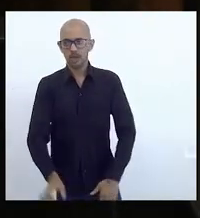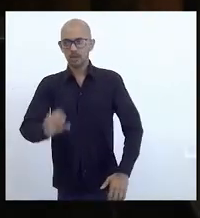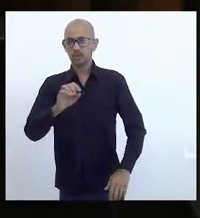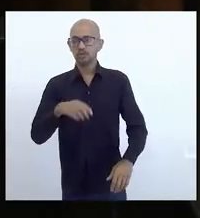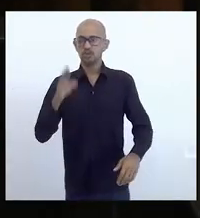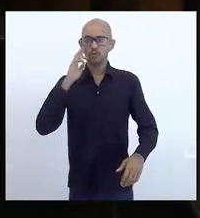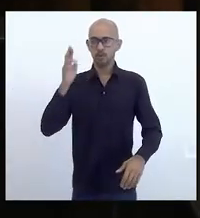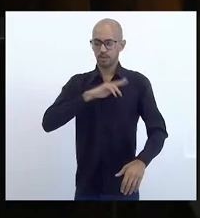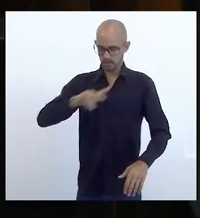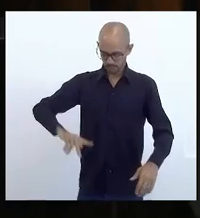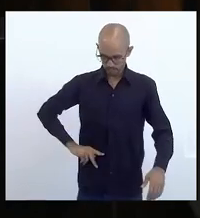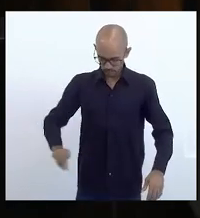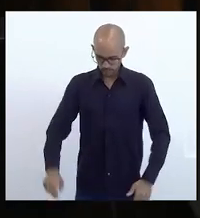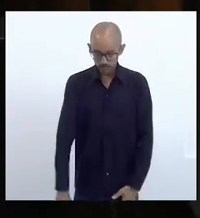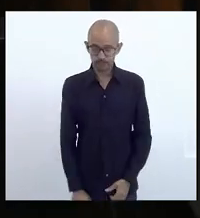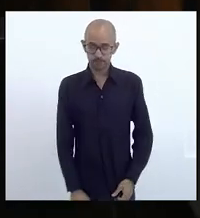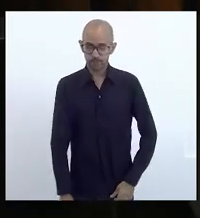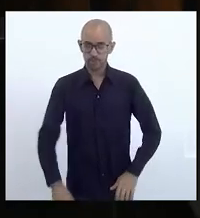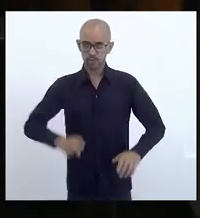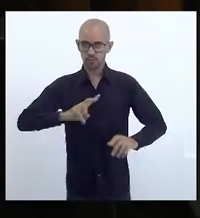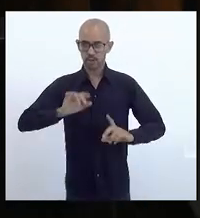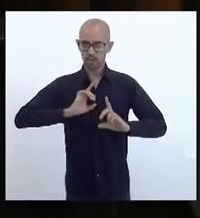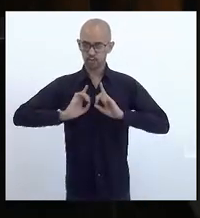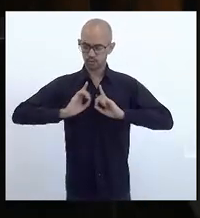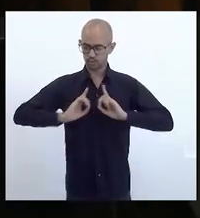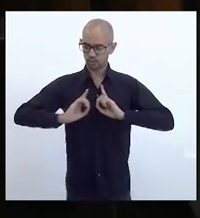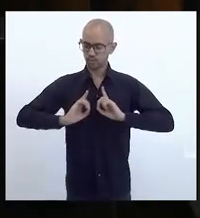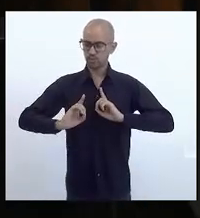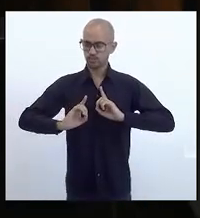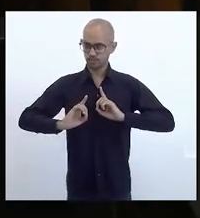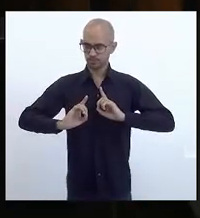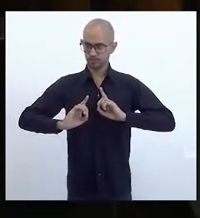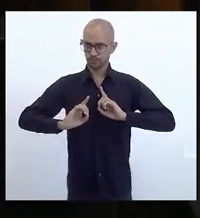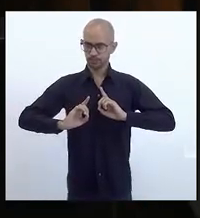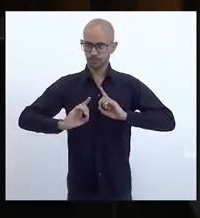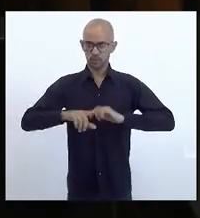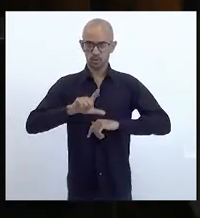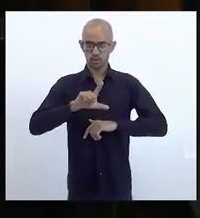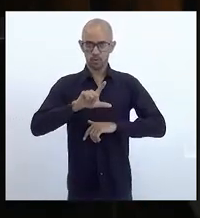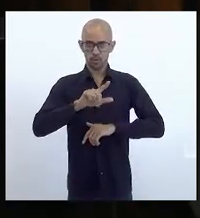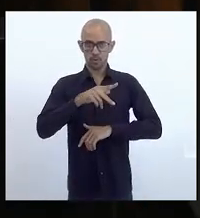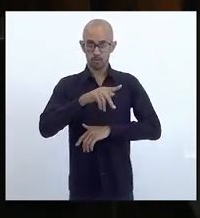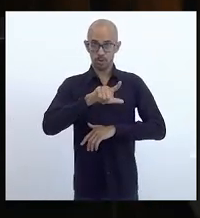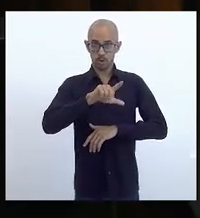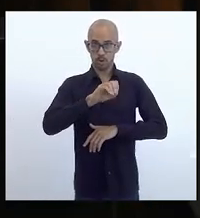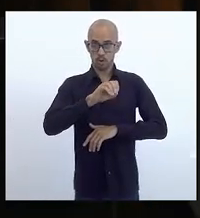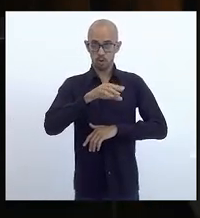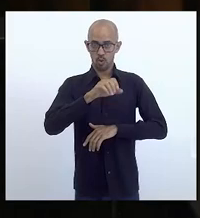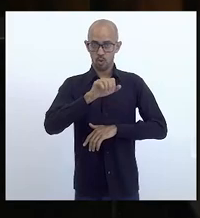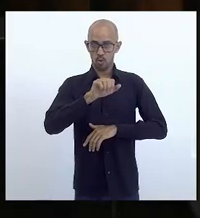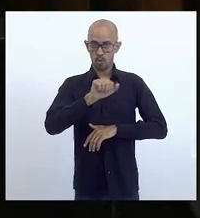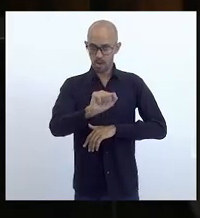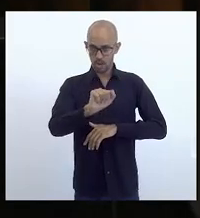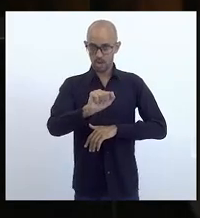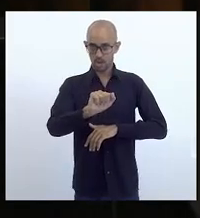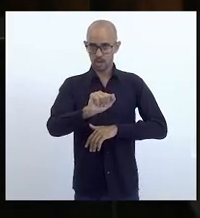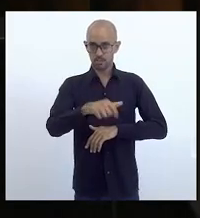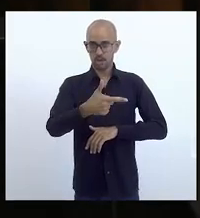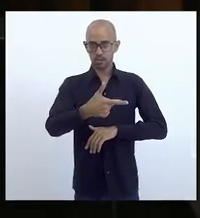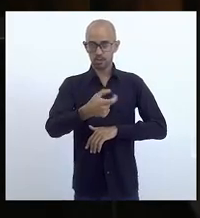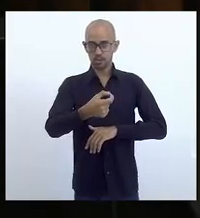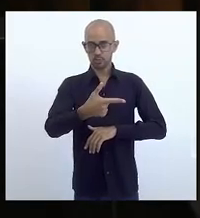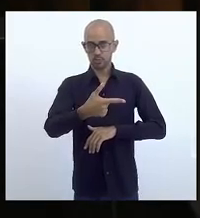presidente, vamos discutir o PLOA para 2022,